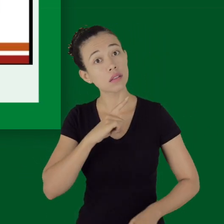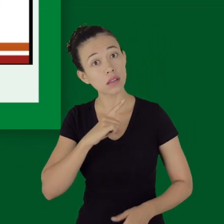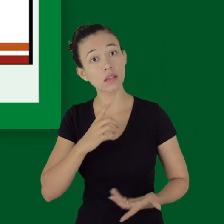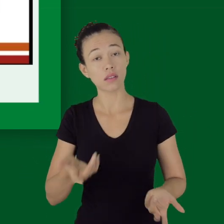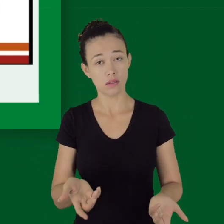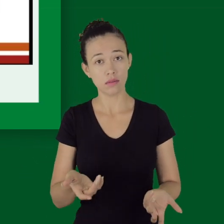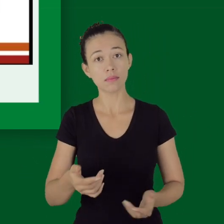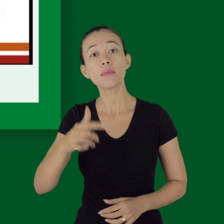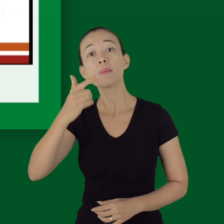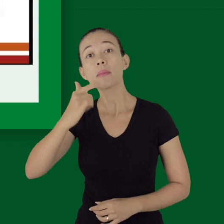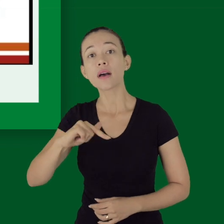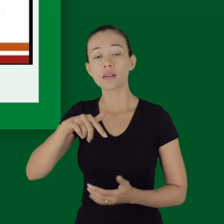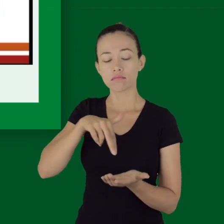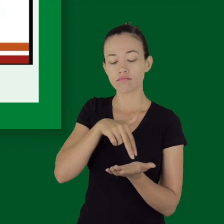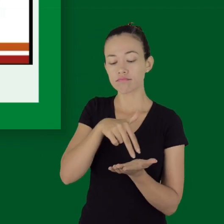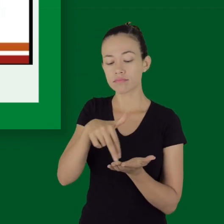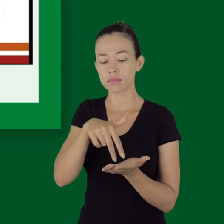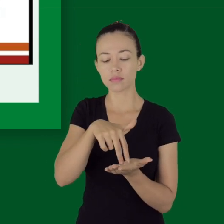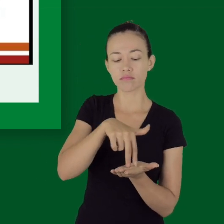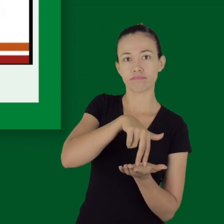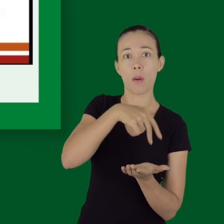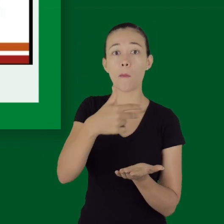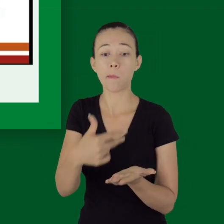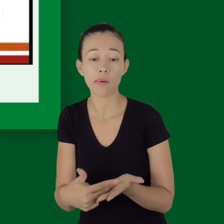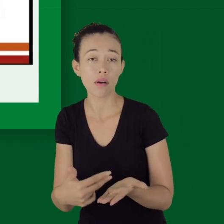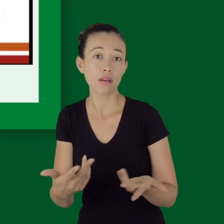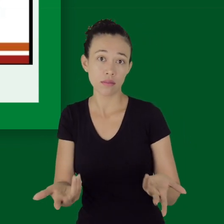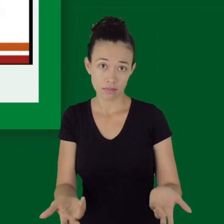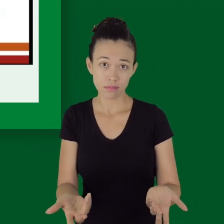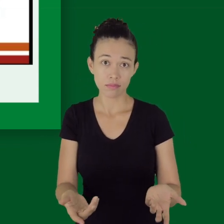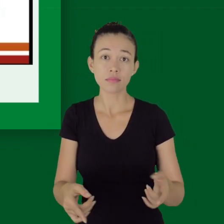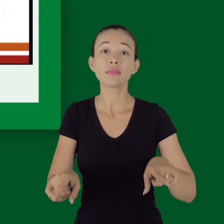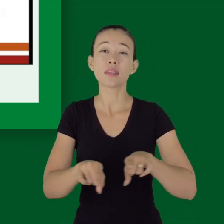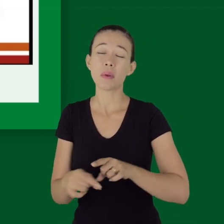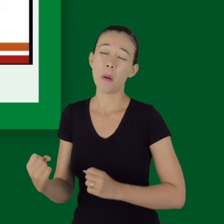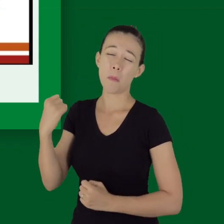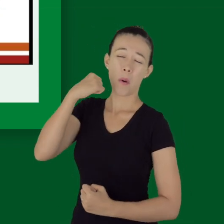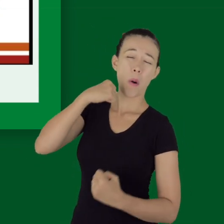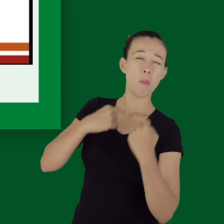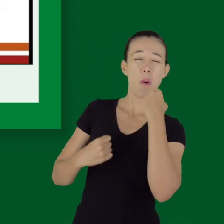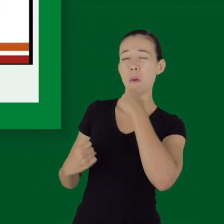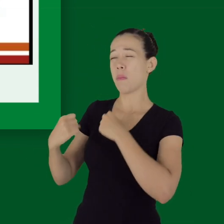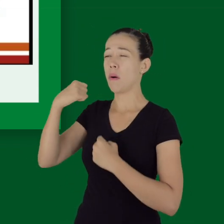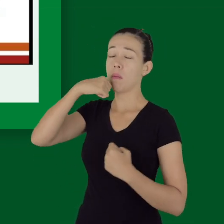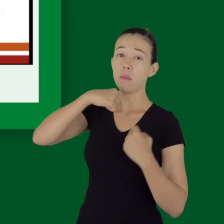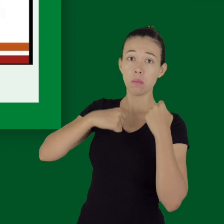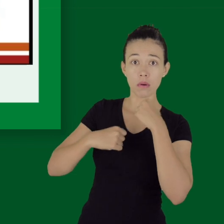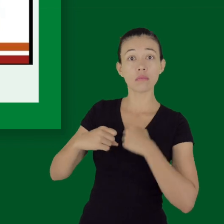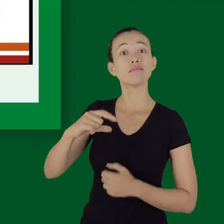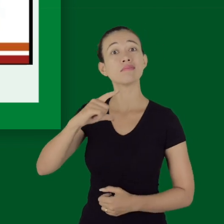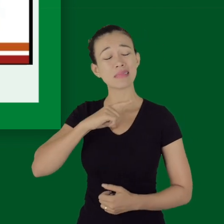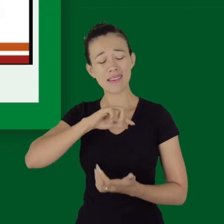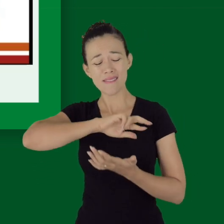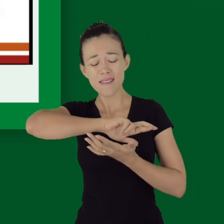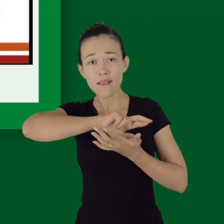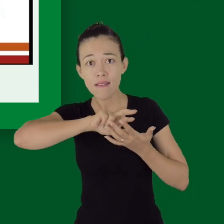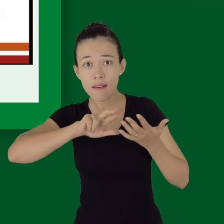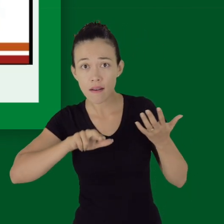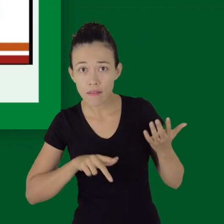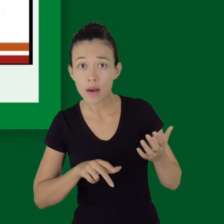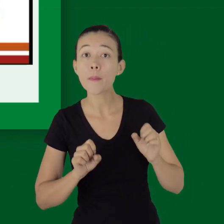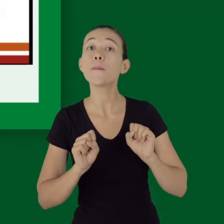e as agressões físicas. Então, nós temos no traumatismo raquimedular um problema de saúde pública com